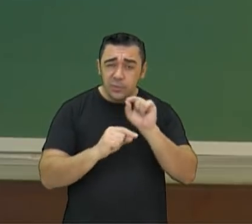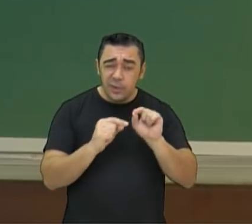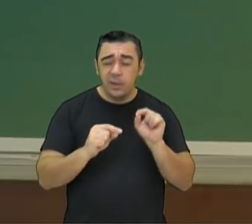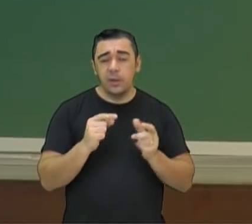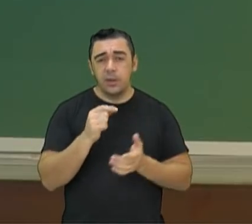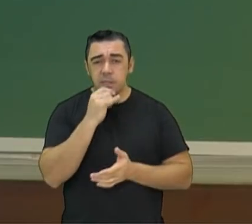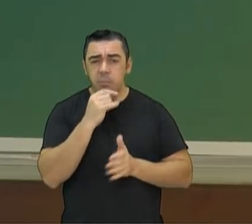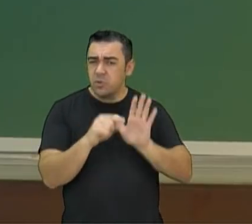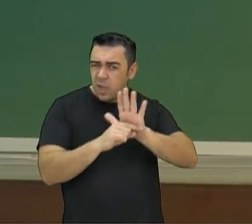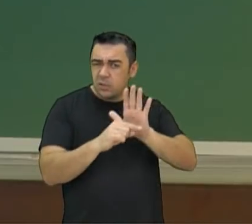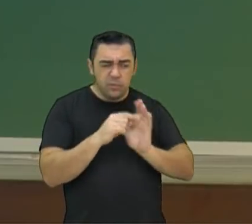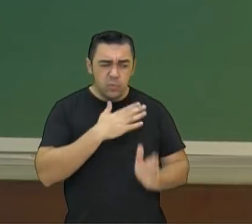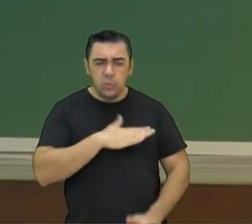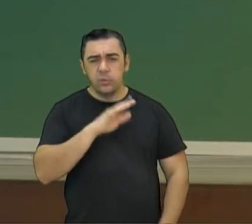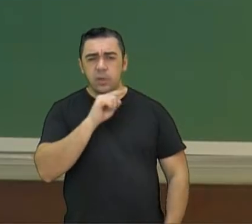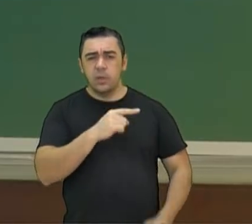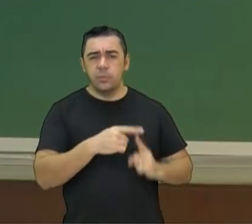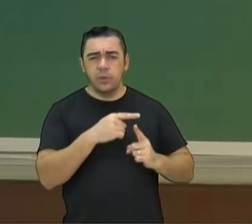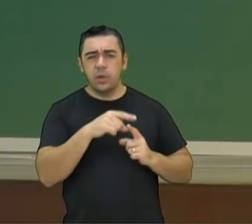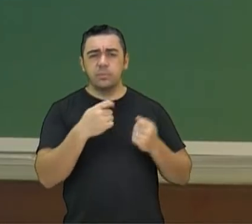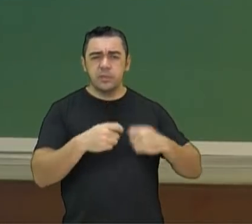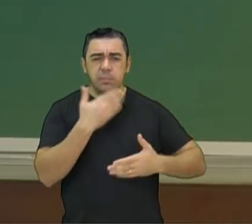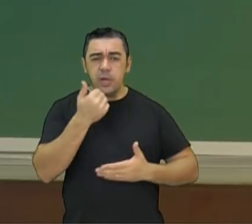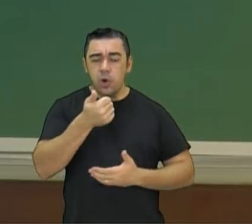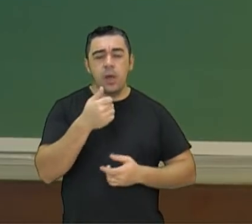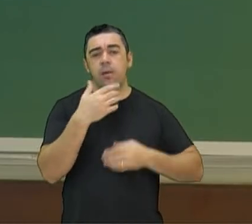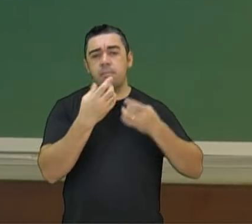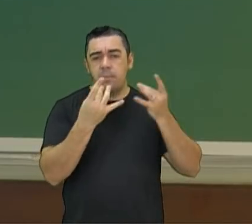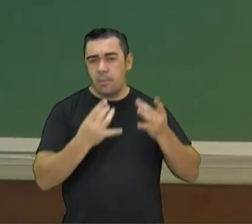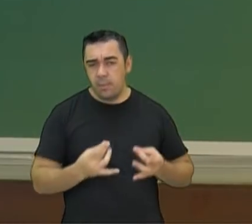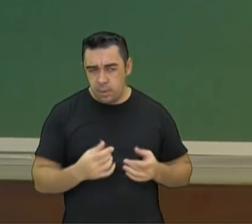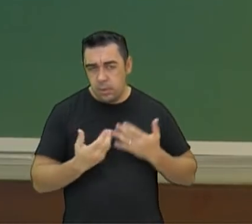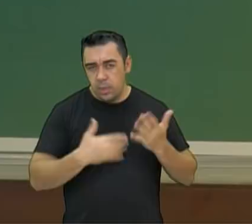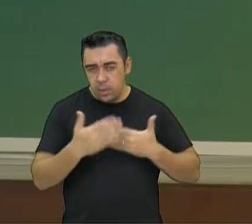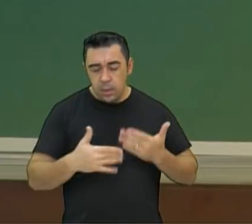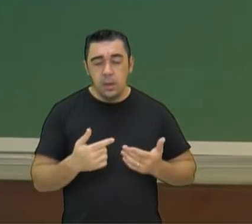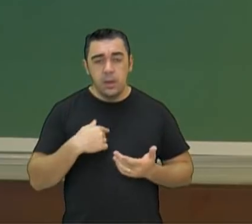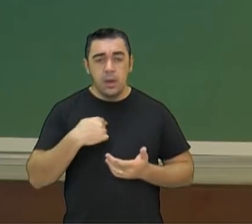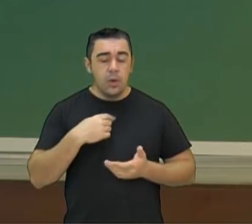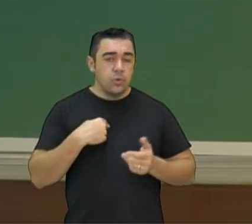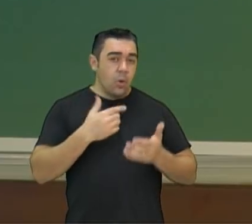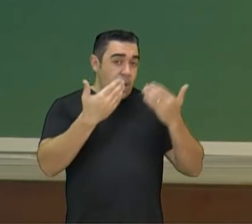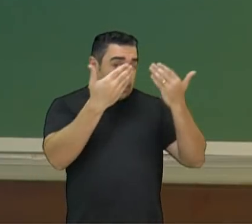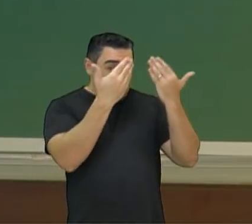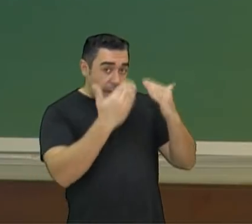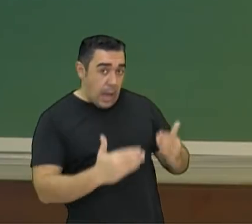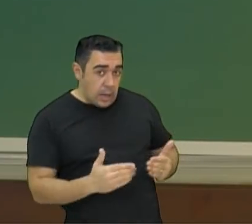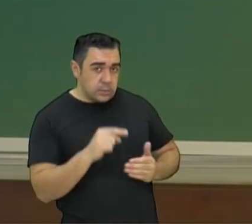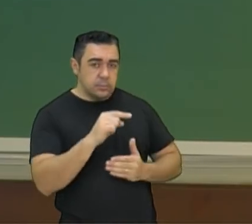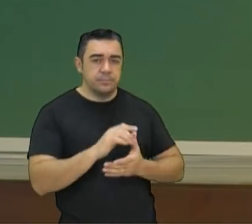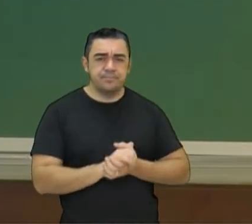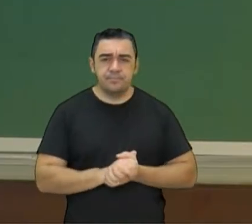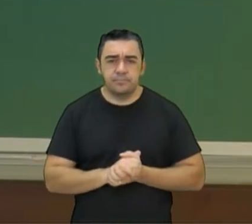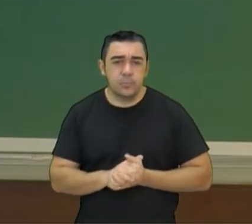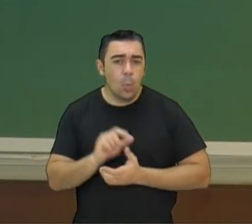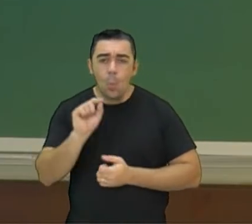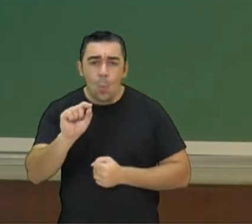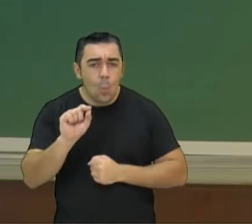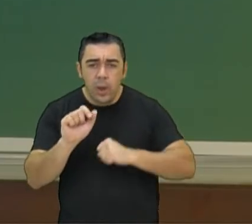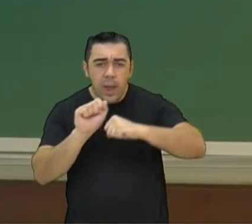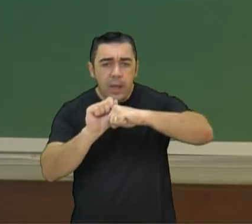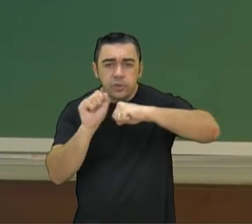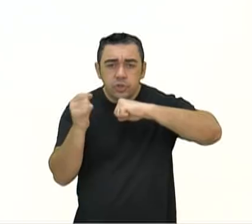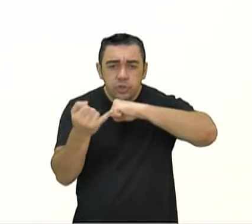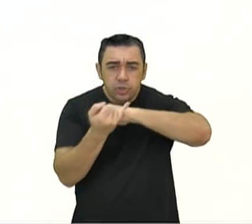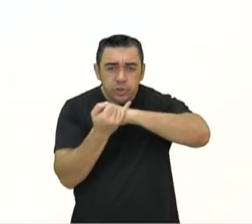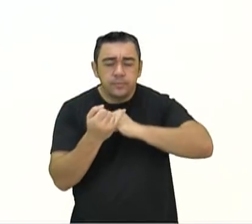dimensão negativa, né, do que precisa ser melhorado nesse produto cultural que eu estou analisando, certo? Então, o que é o adjetivo, só para a gente